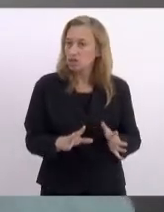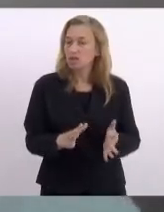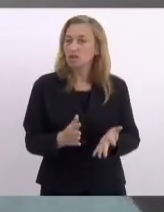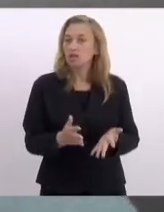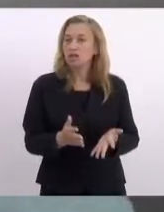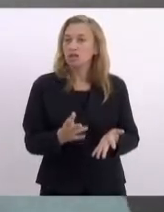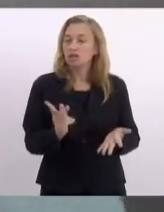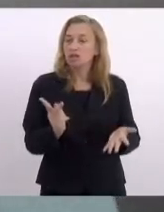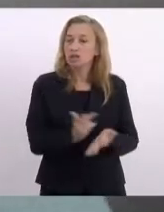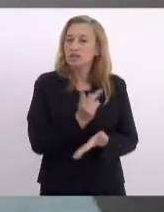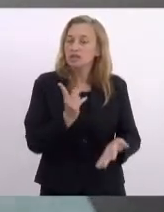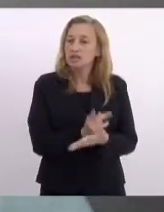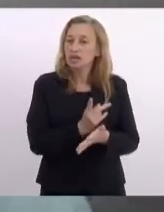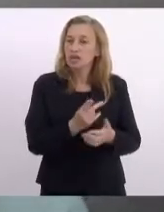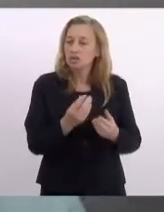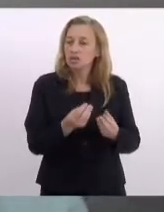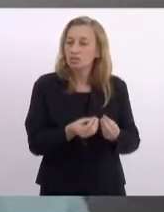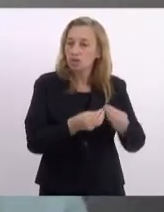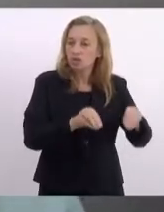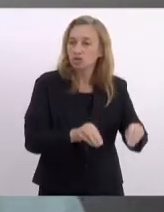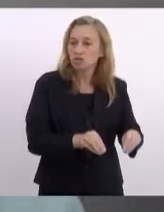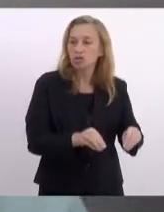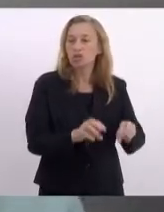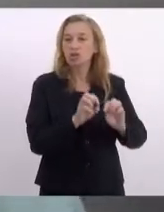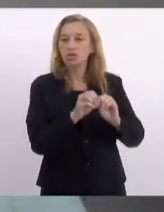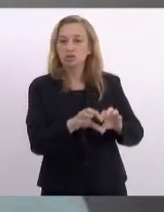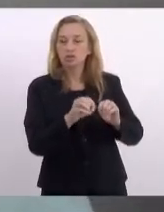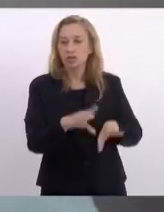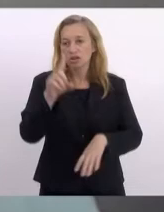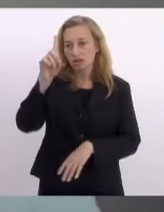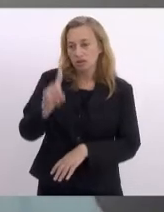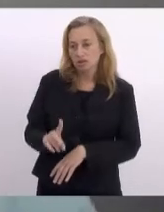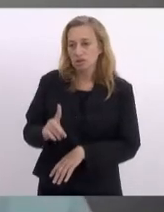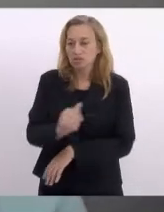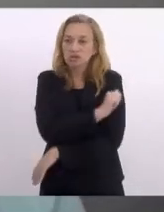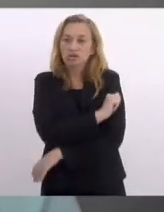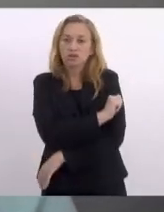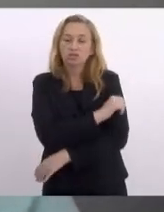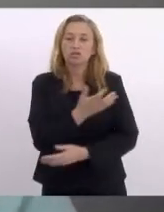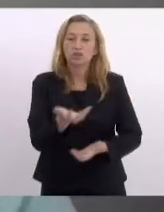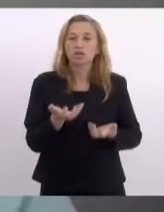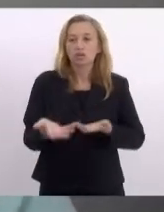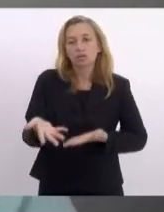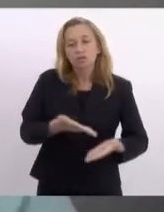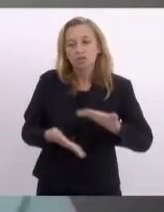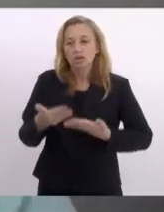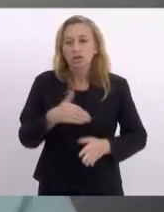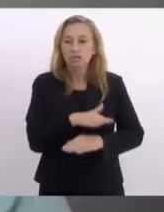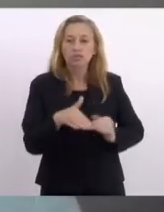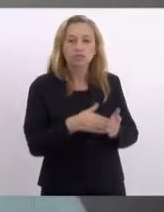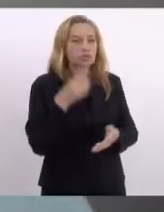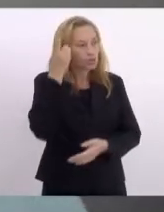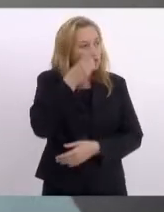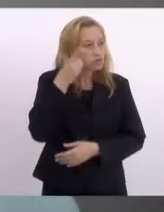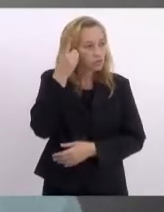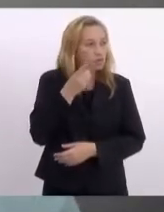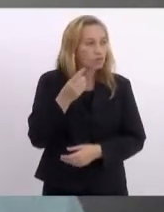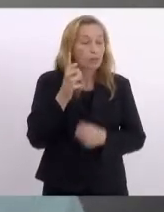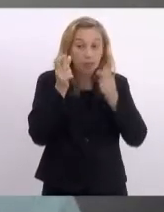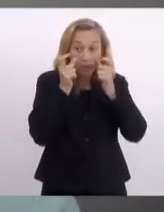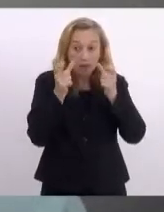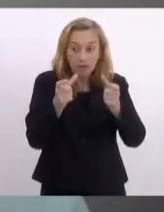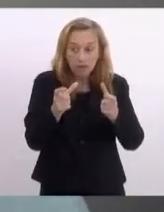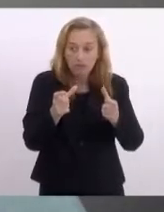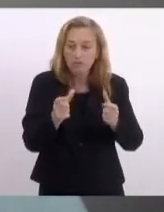abusiva impacte o direito à educação dos nossos estudantes. Então, quero partilhar isso com todos os deputados para que também fiquem atentos,